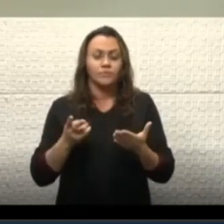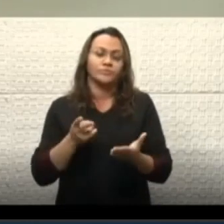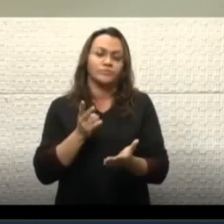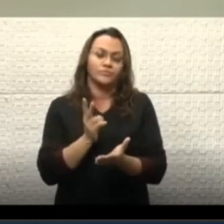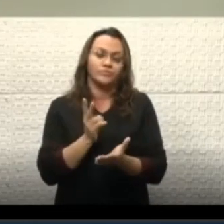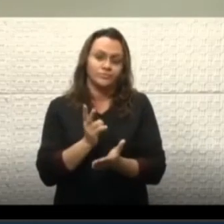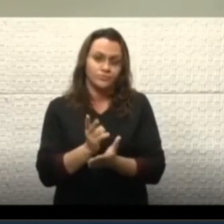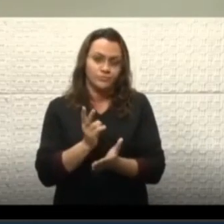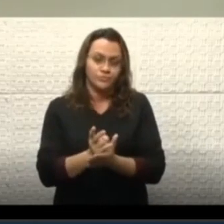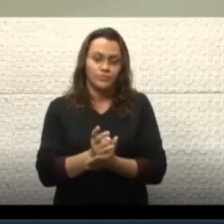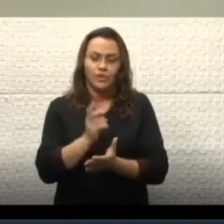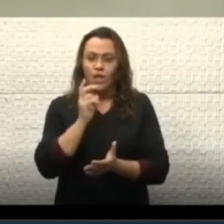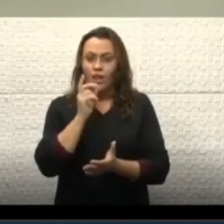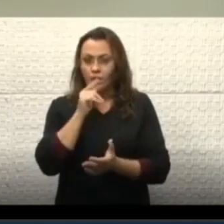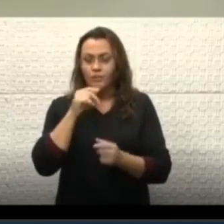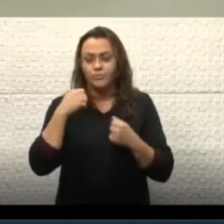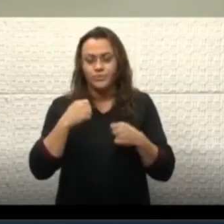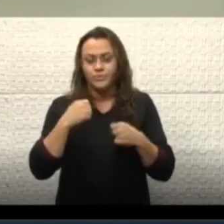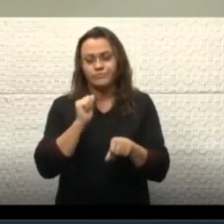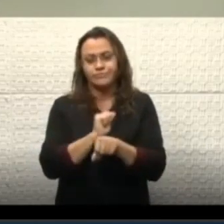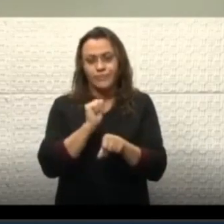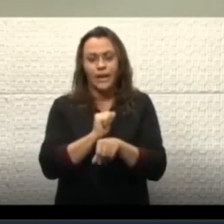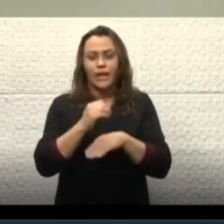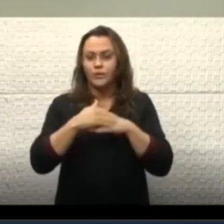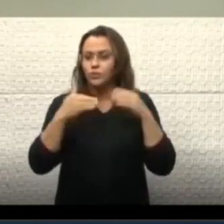que esperar filtrar completamente.